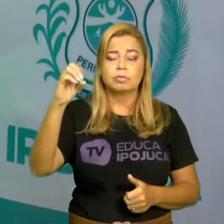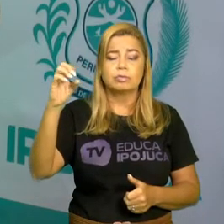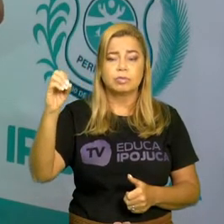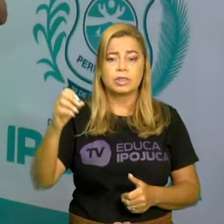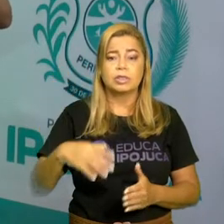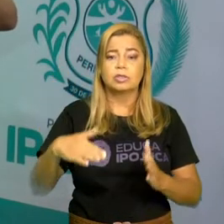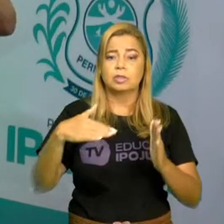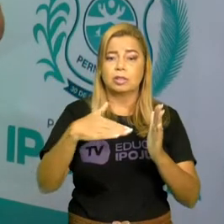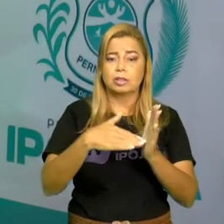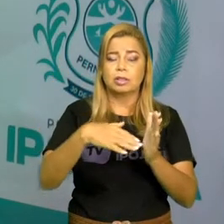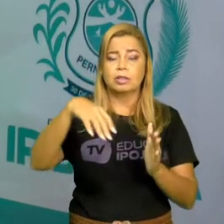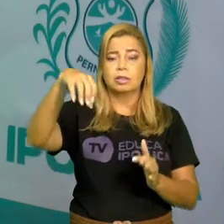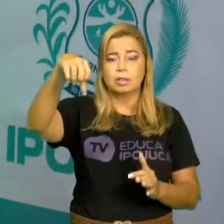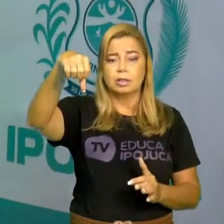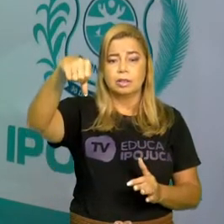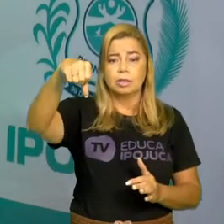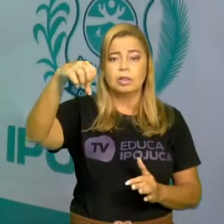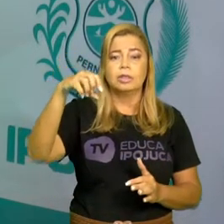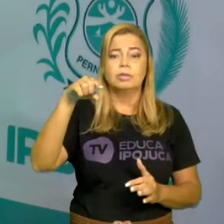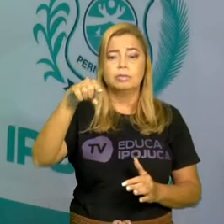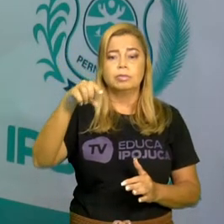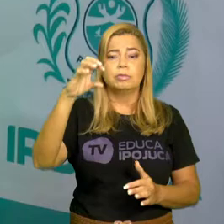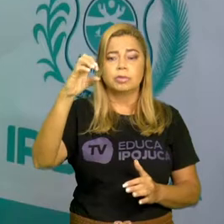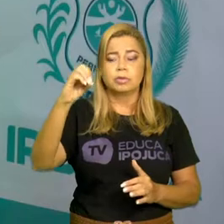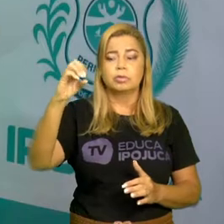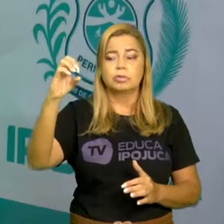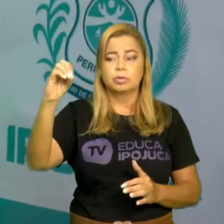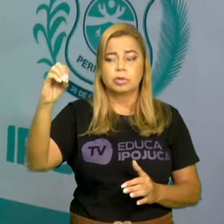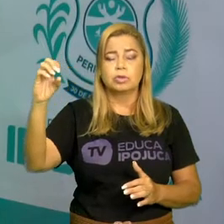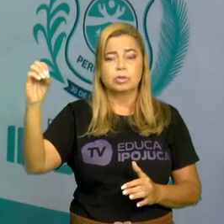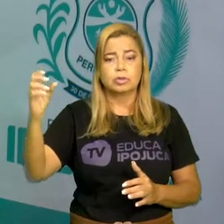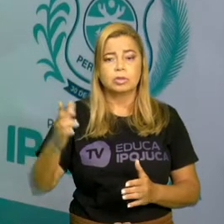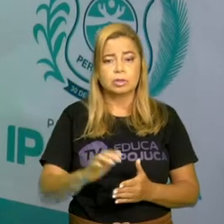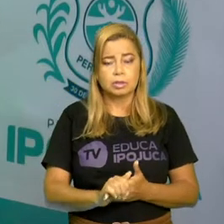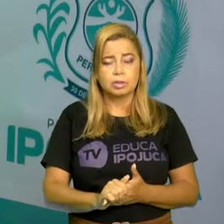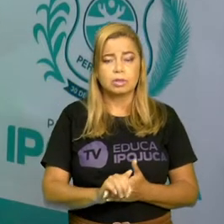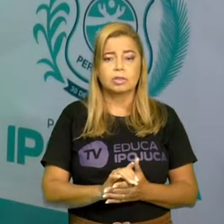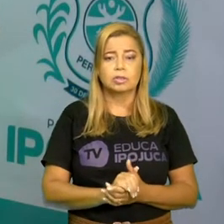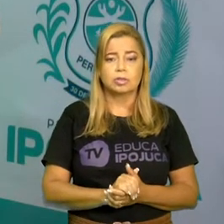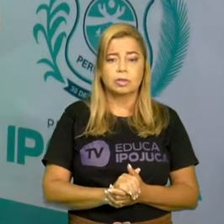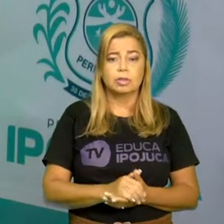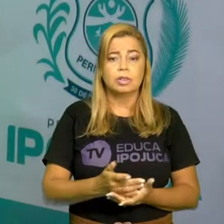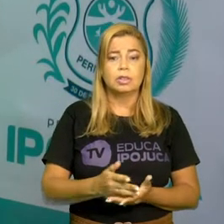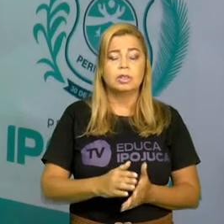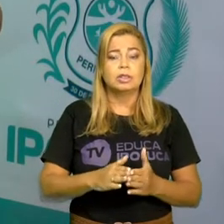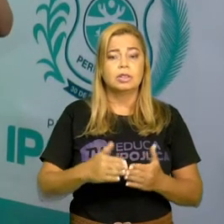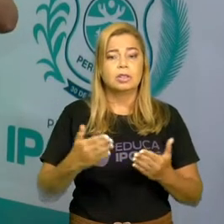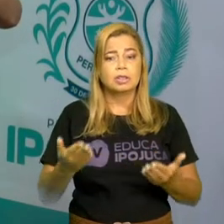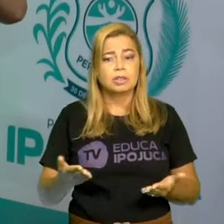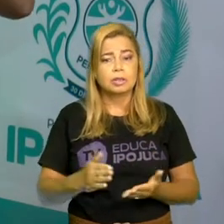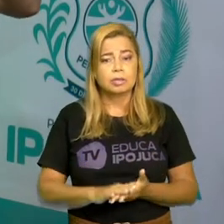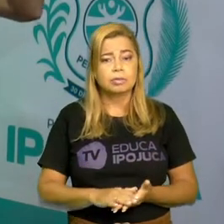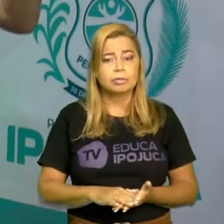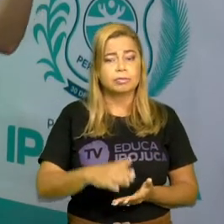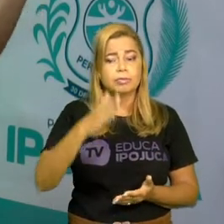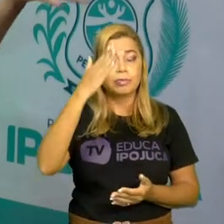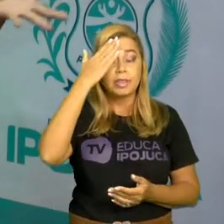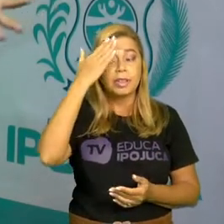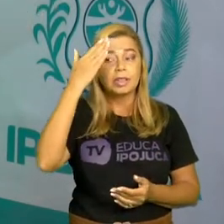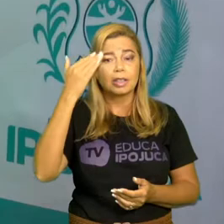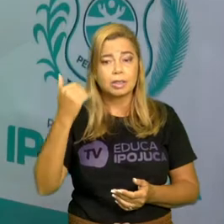se a gente tem 10 dezenas a gente já tem uma centena a gente tem 10